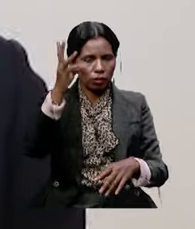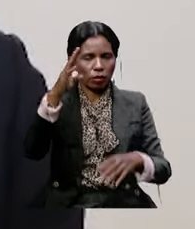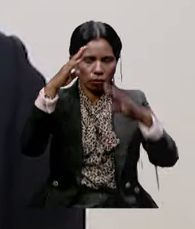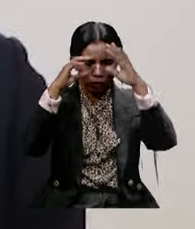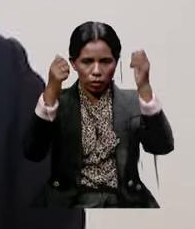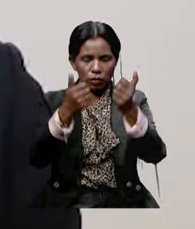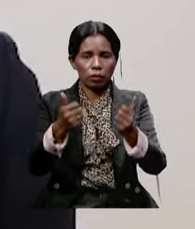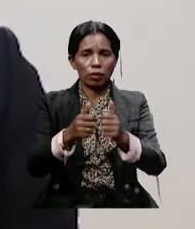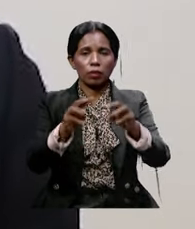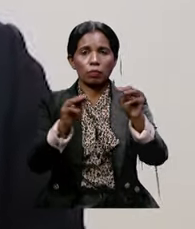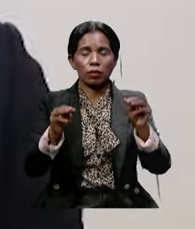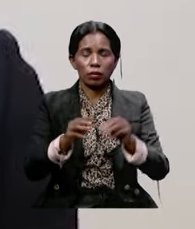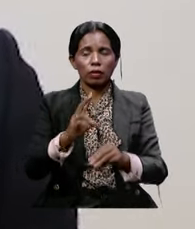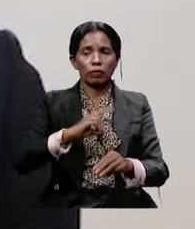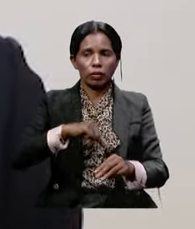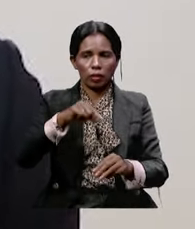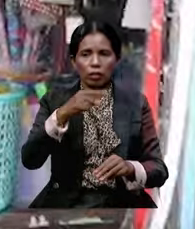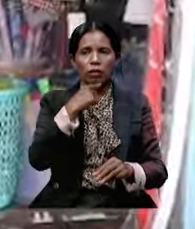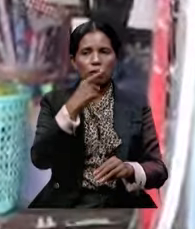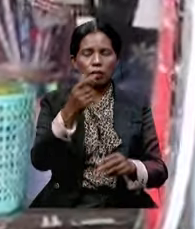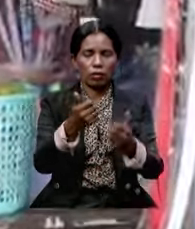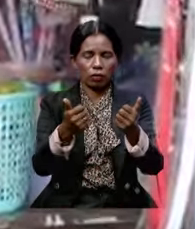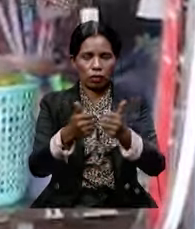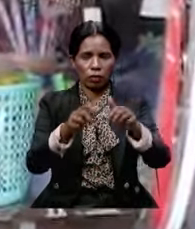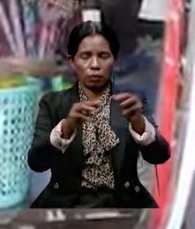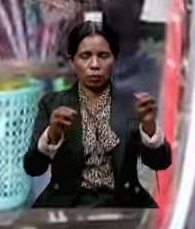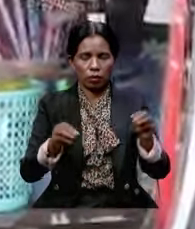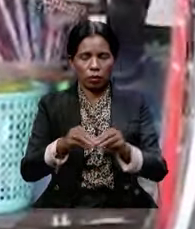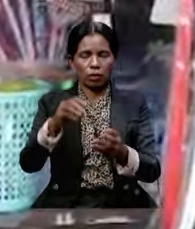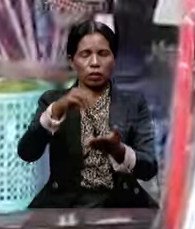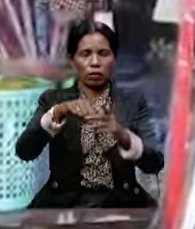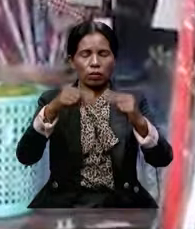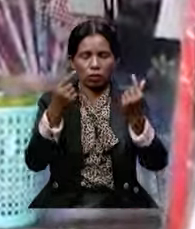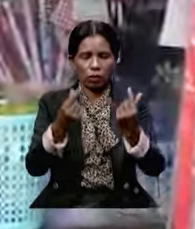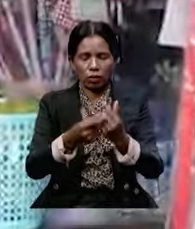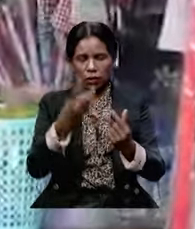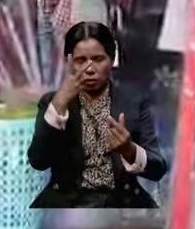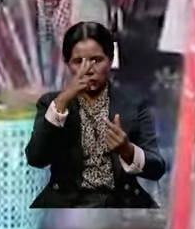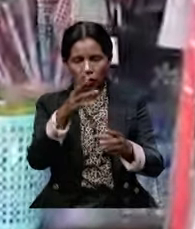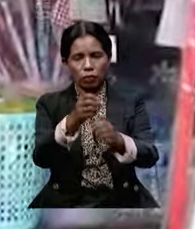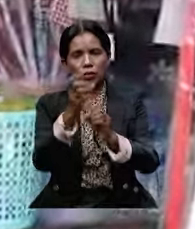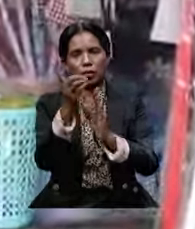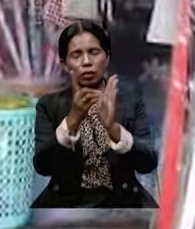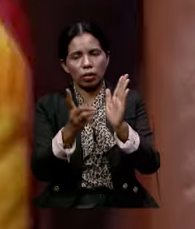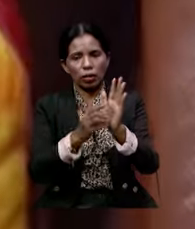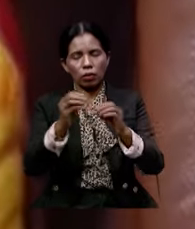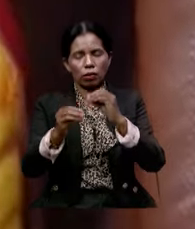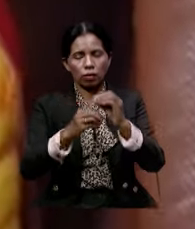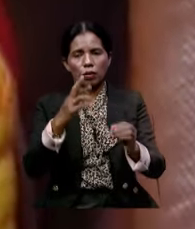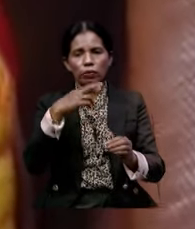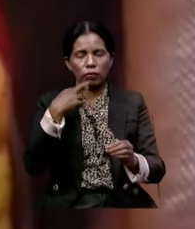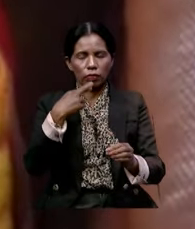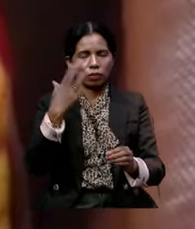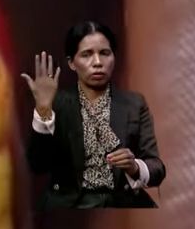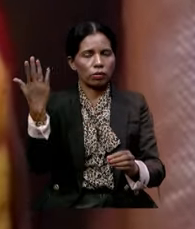presidente autoridade município Viqueque Hateten, autoridade município coloca na equipa o de halo levantamento dados com a bafolin sesan